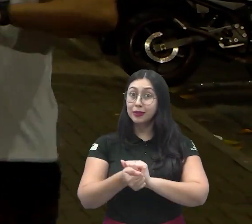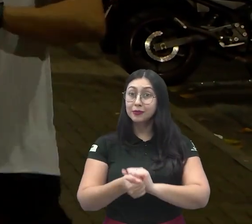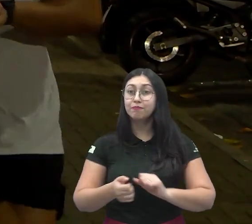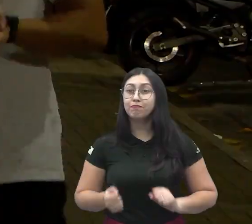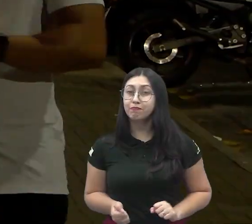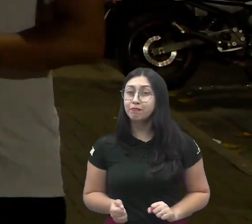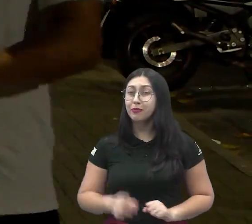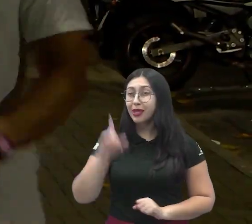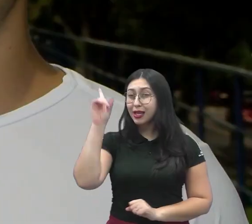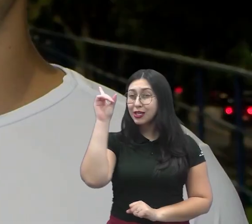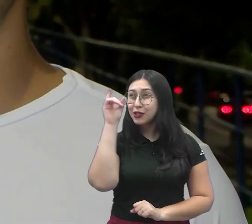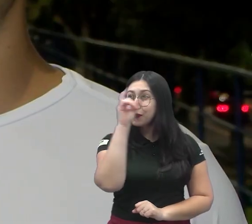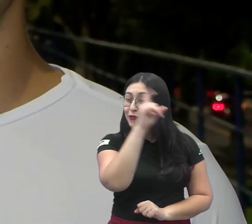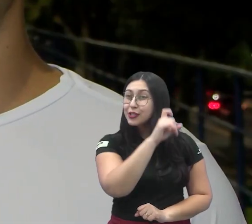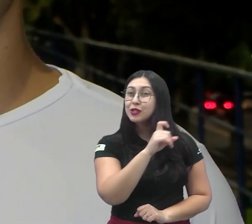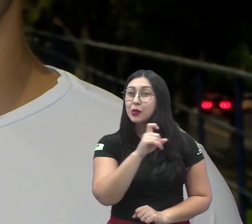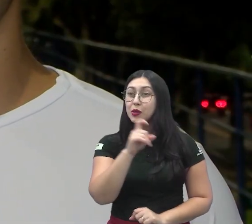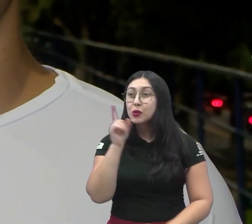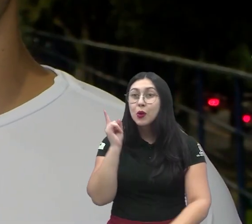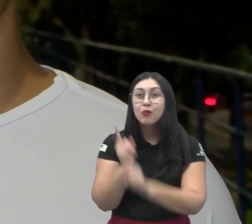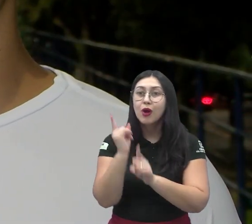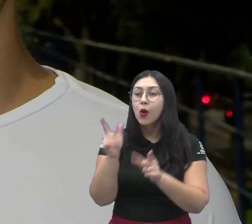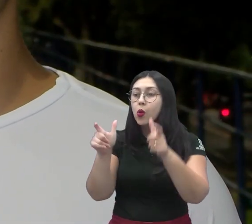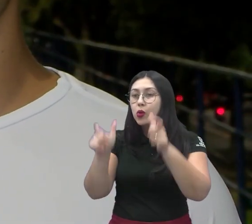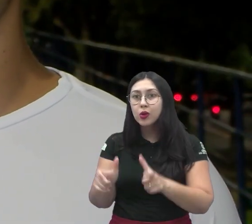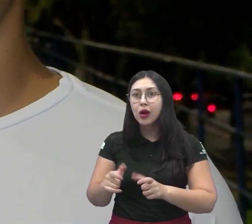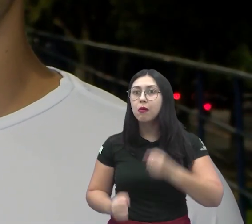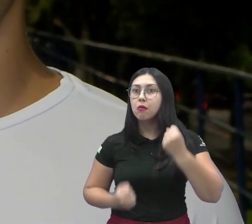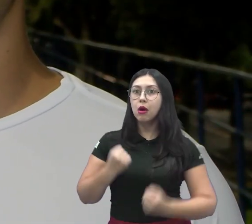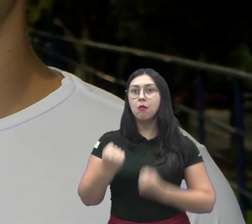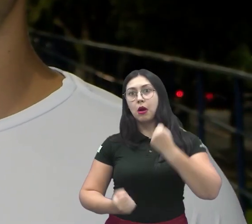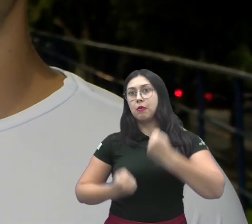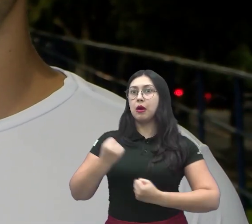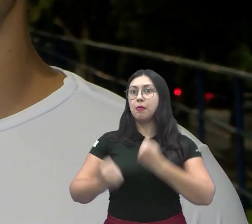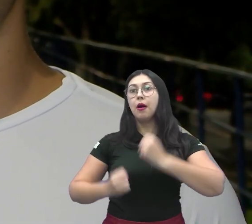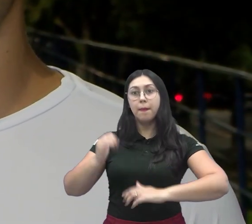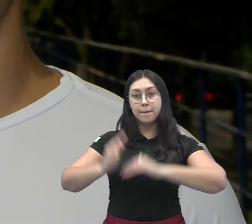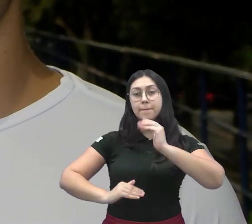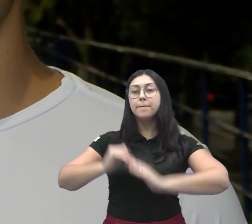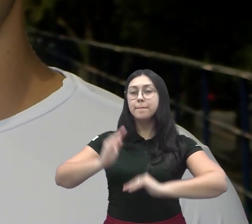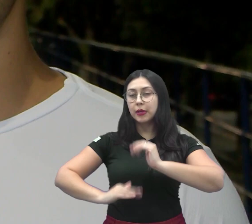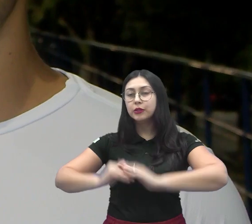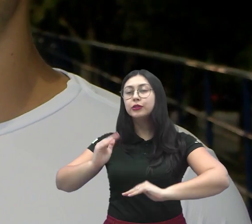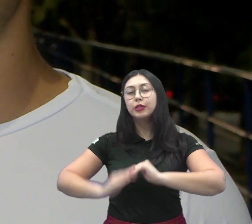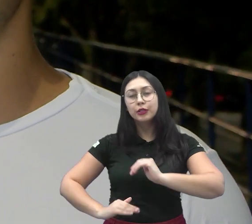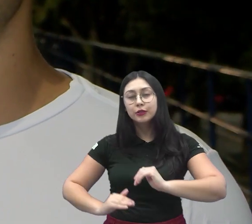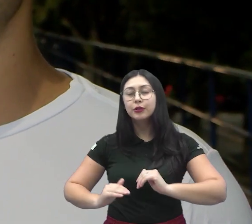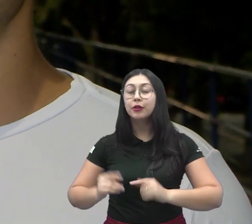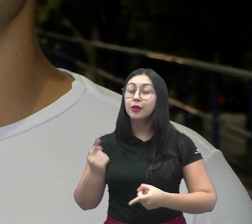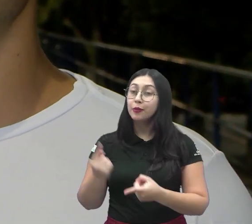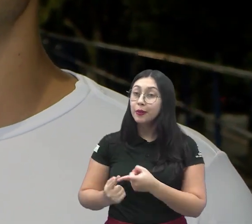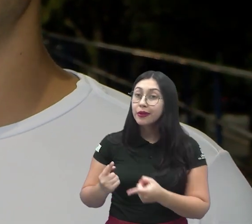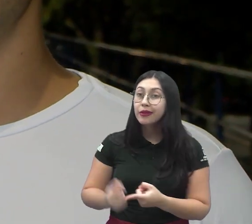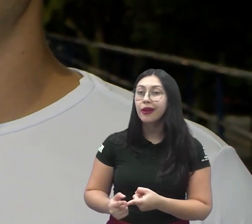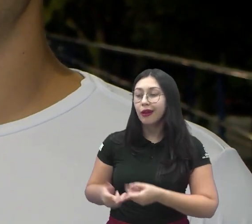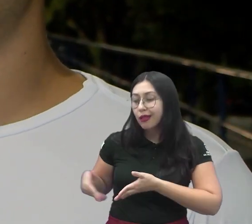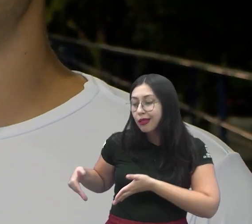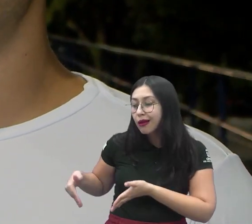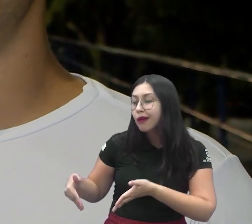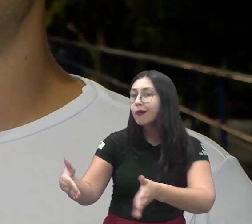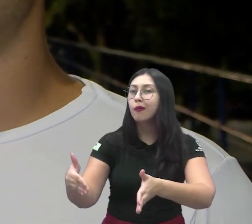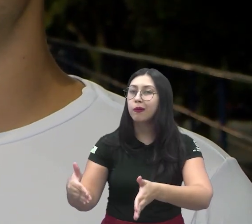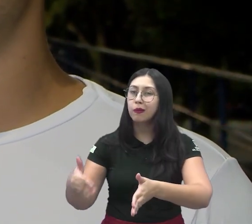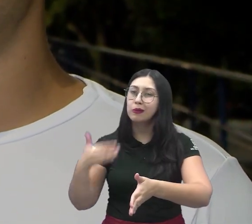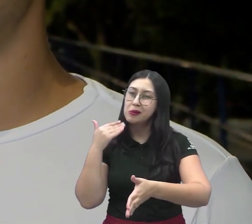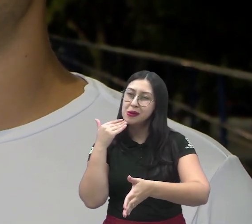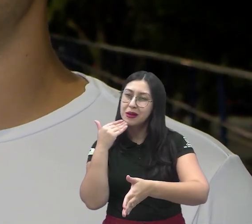mais adequados. A maior dificuldade é um lugar para estar correndo, para estar praticando a corrida, né? Por causa